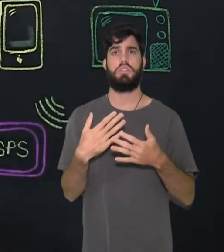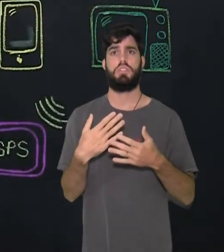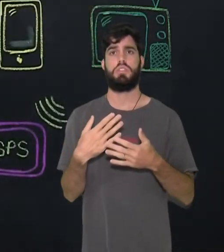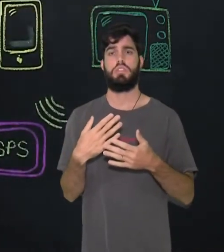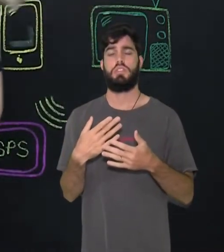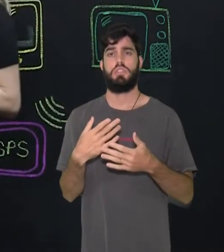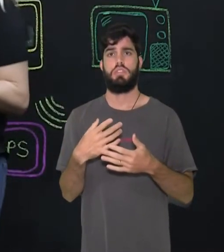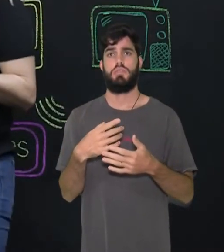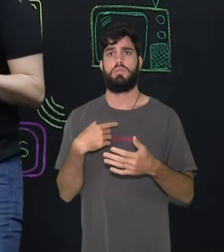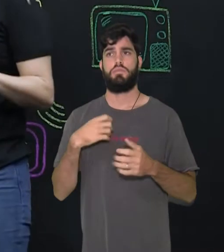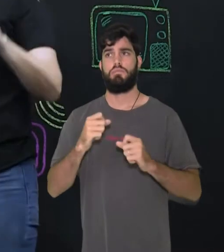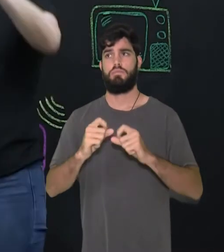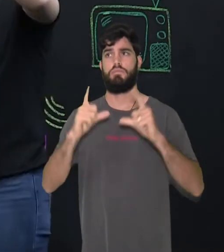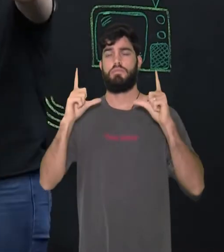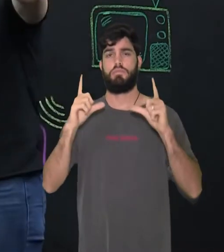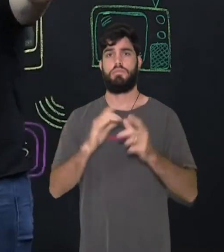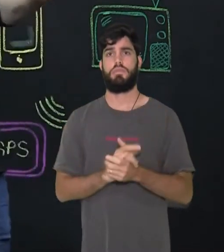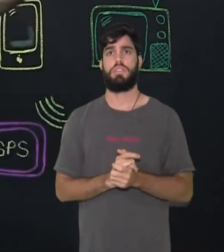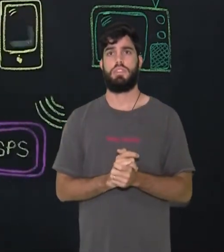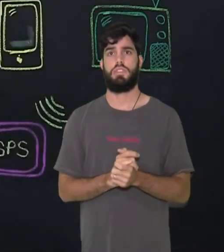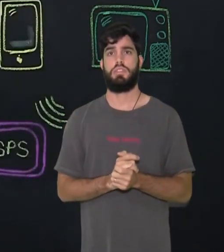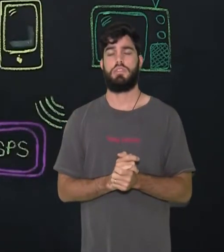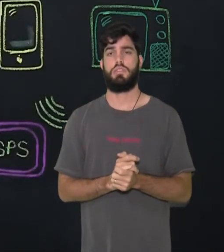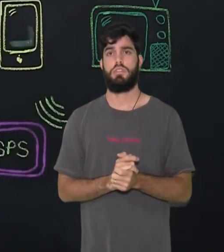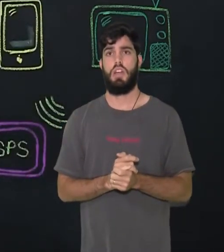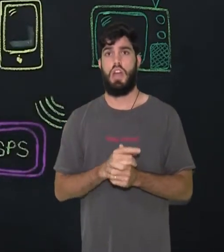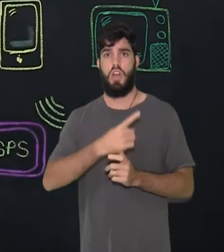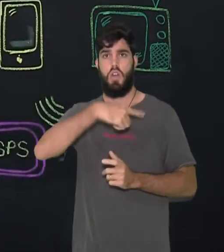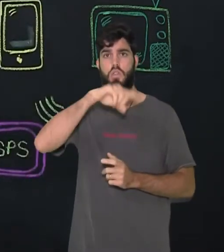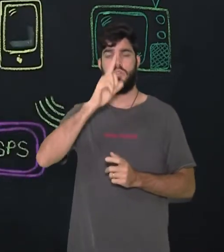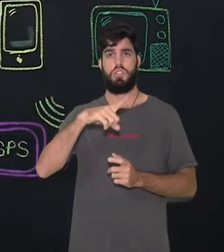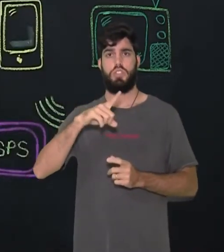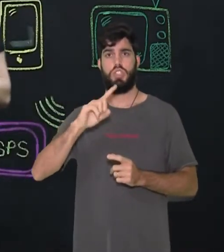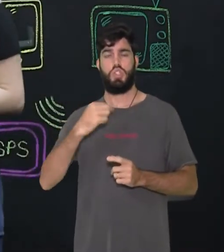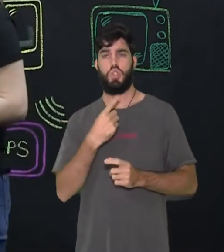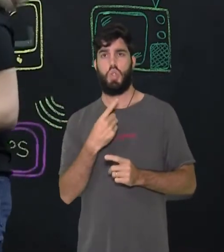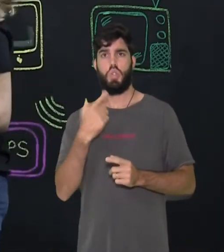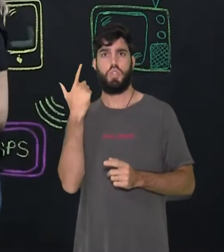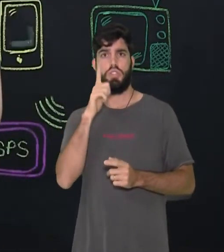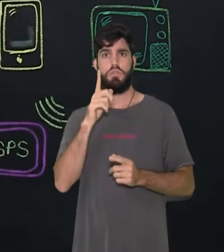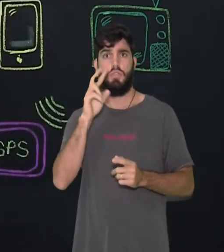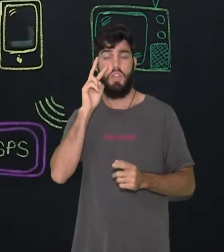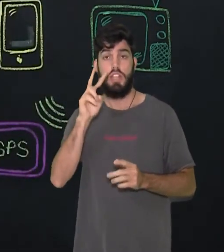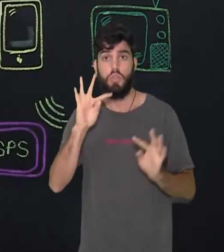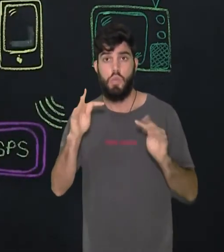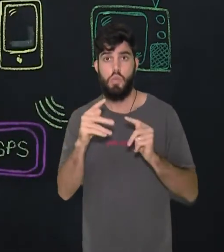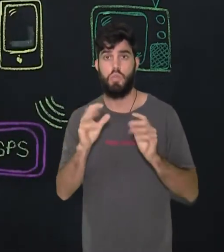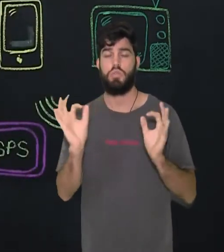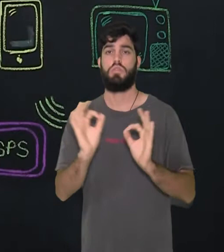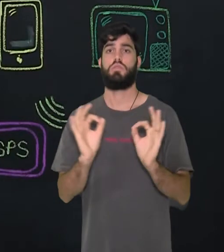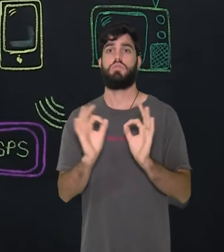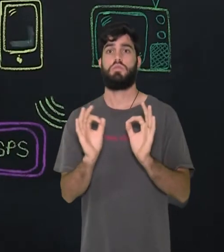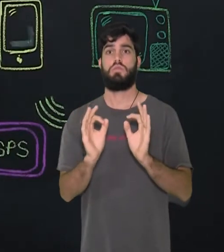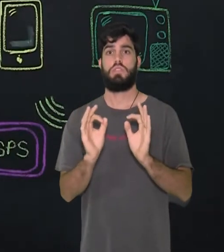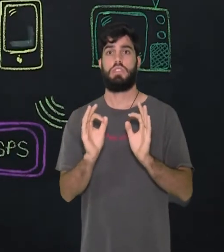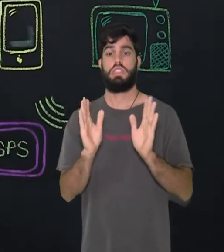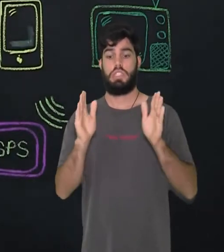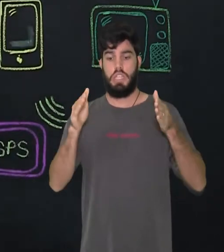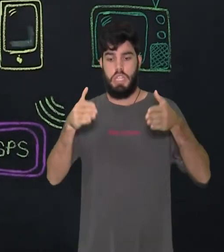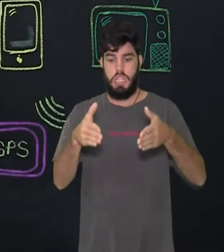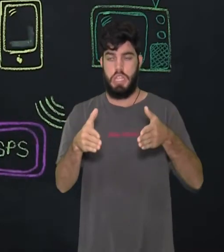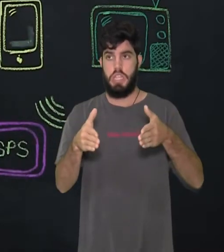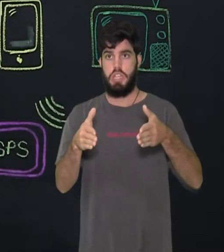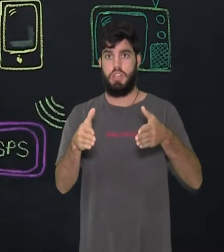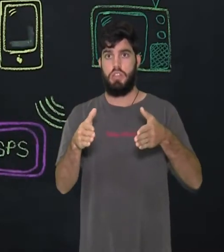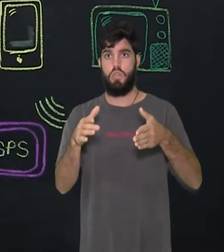aqui, ó, espectro visível. Gente, a onda eletromagnética tá aí, mas a gente não consegue ver tudo. Dentro dessa faixa aqui, a gente consegue